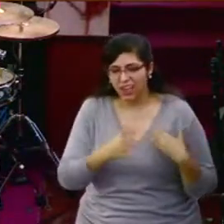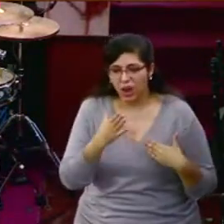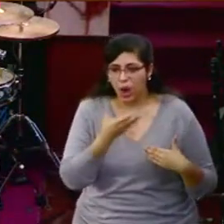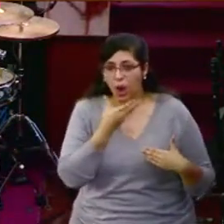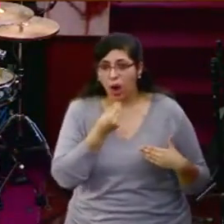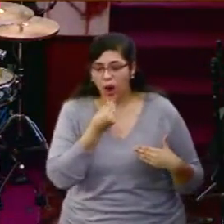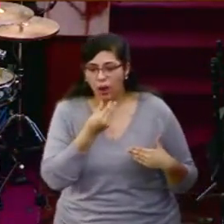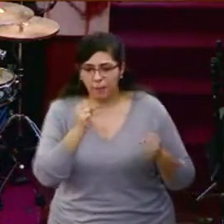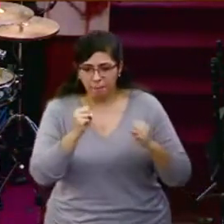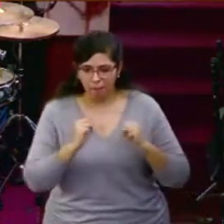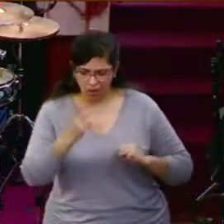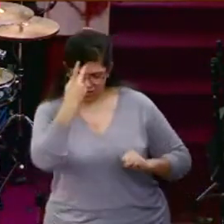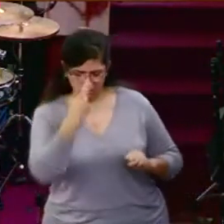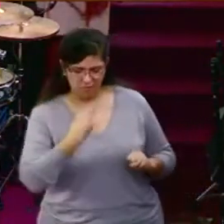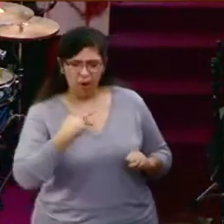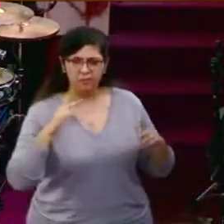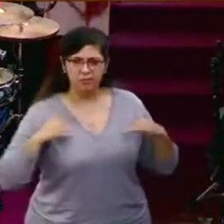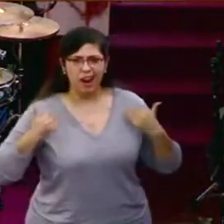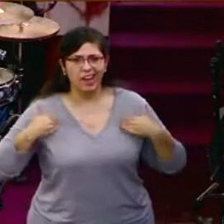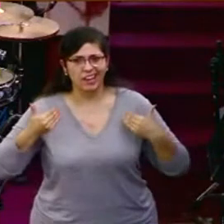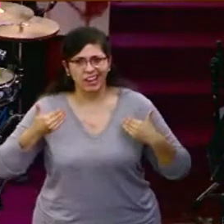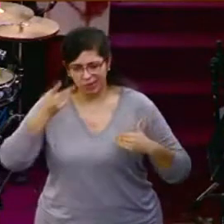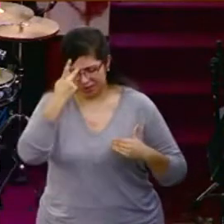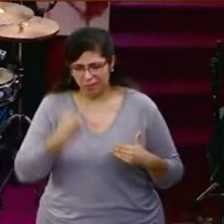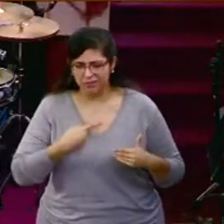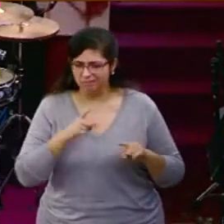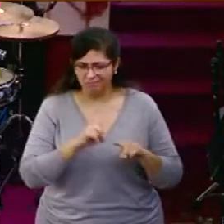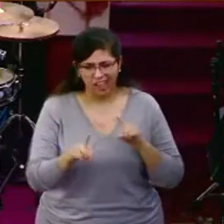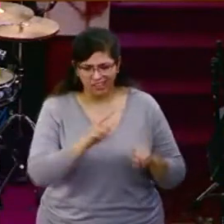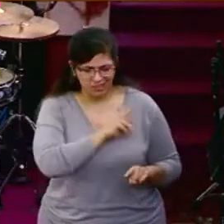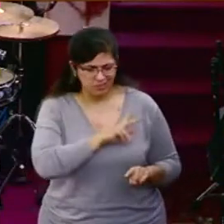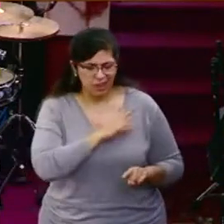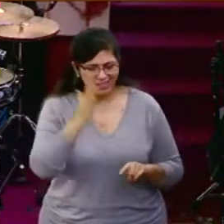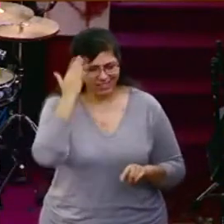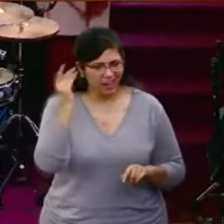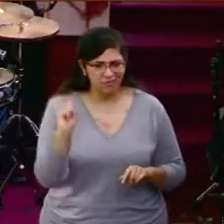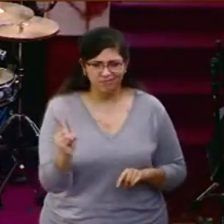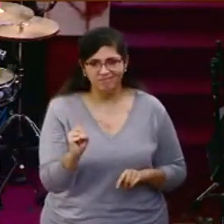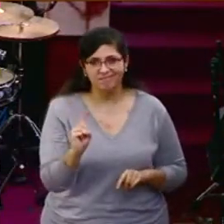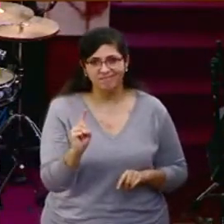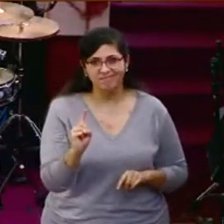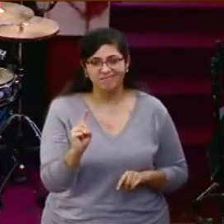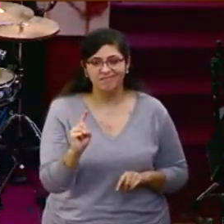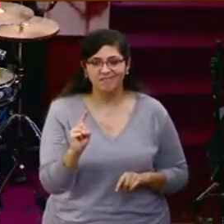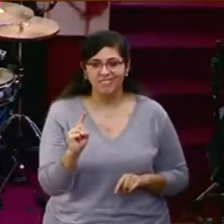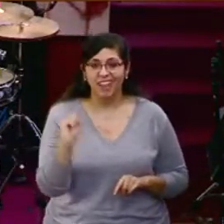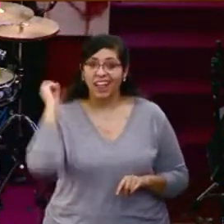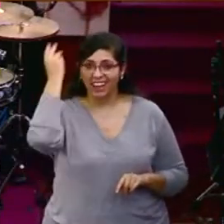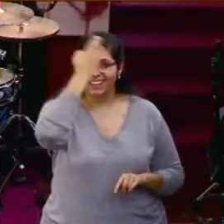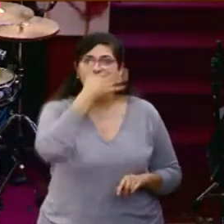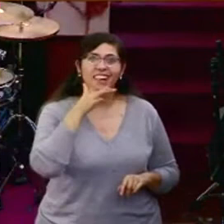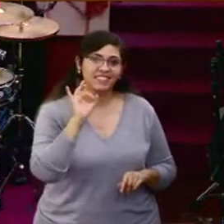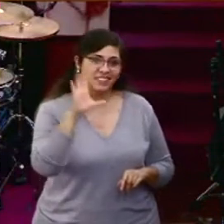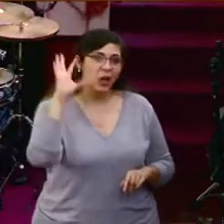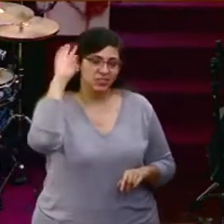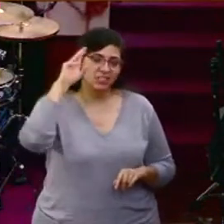a um estado de felicidade de bem-aventurança mas paulo diz não isso é graça